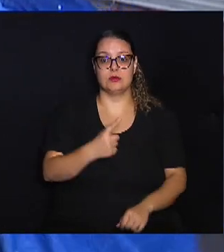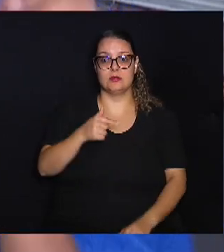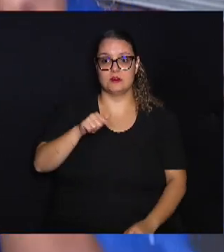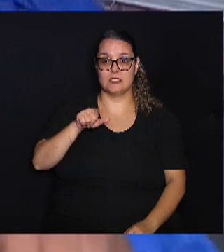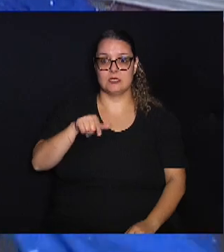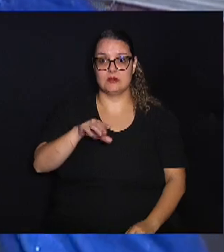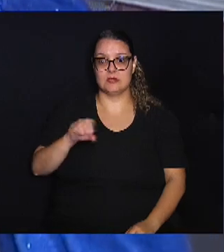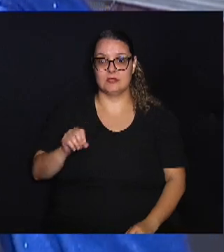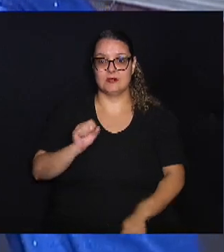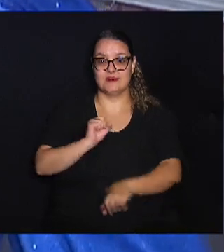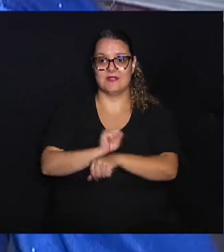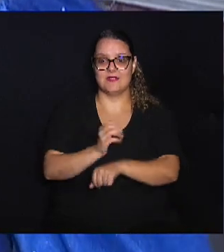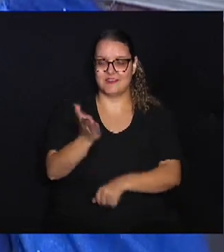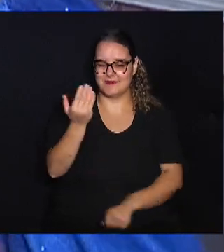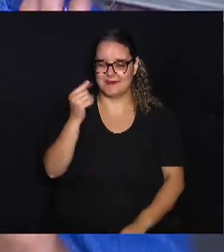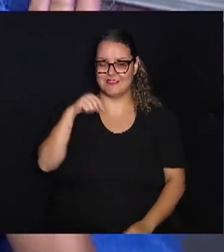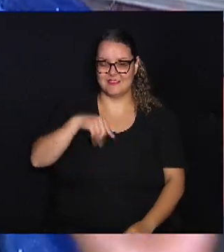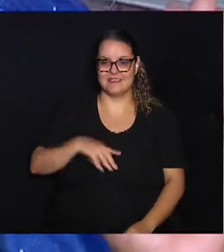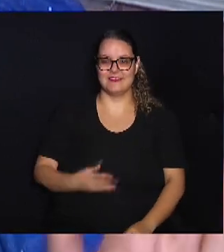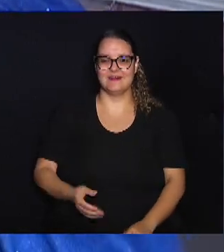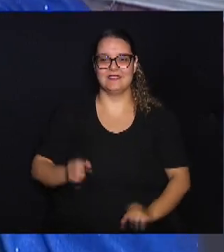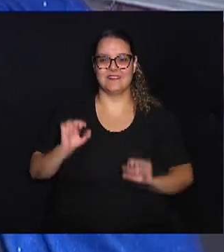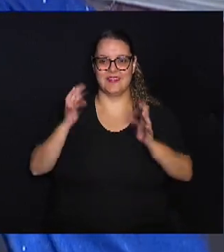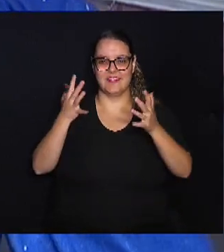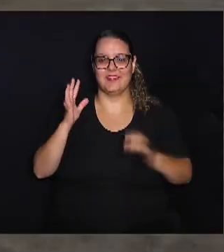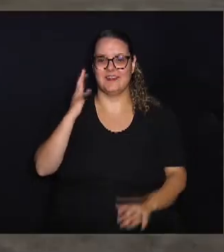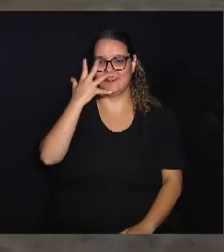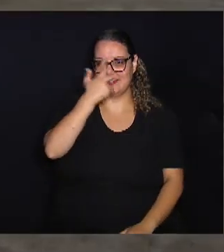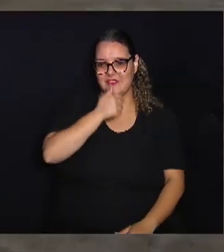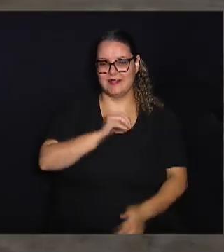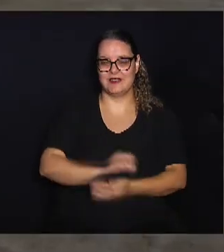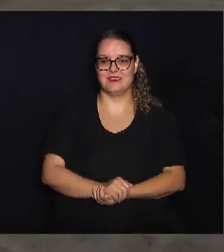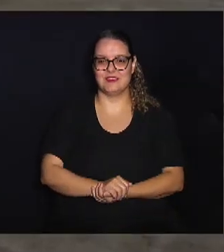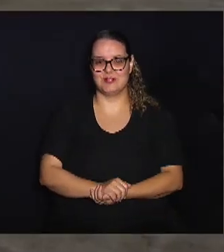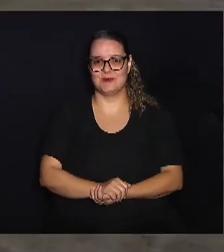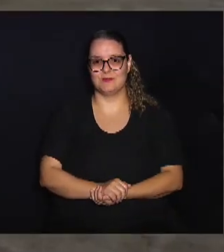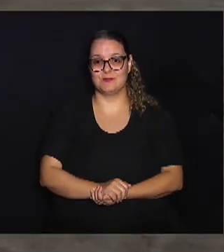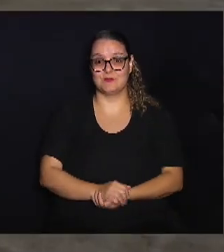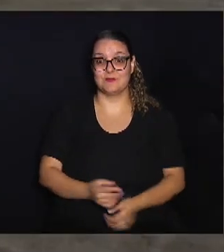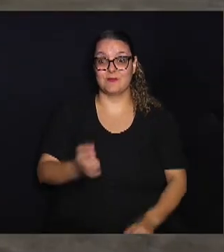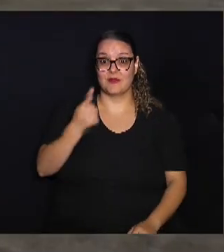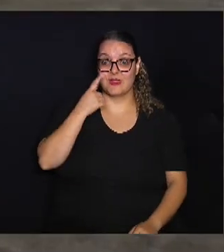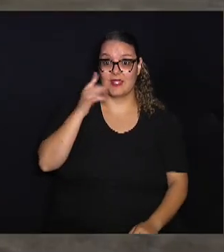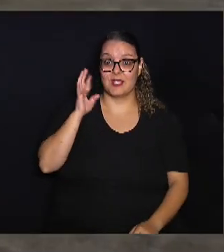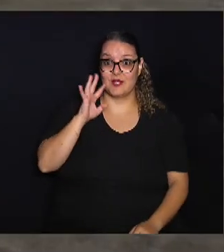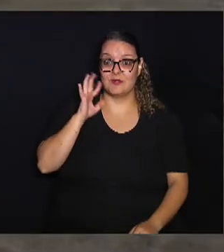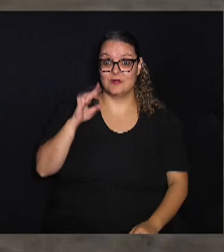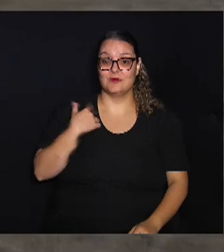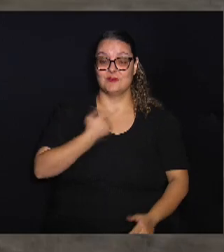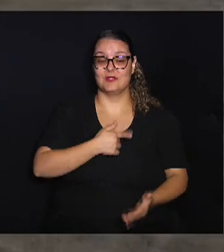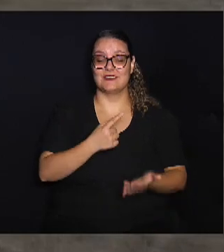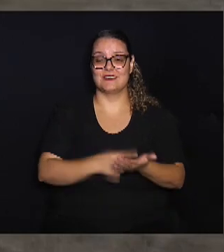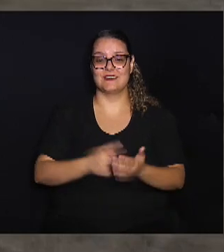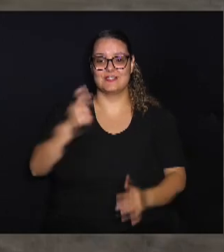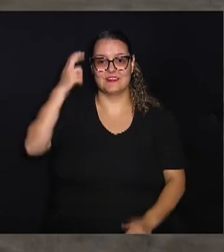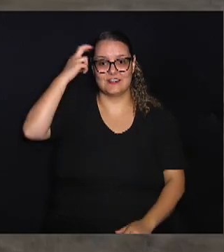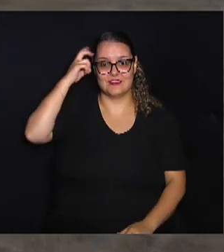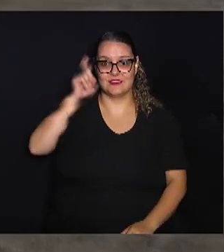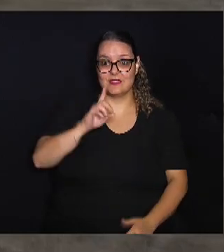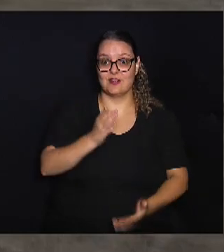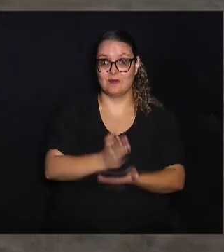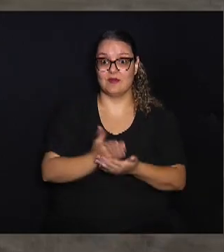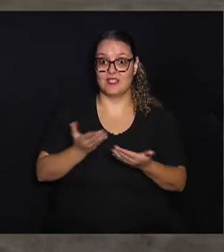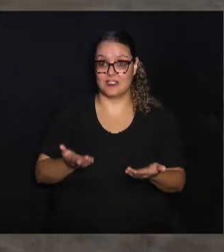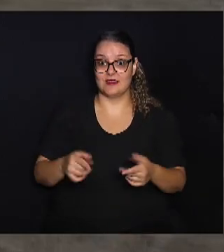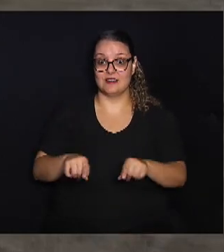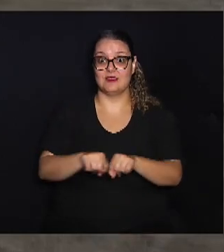horas. Espero que vocês compareçam, o show vai estar muito bonito. Olha só que legal, a nossa agenda cultural não para por aí, viu? Além